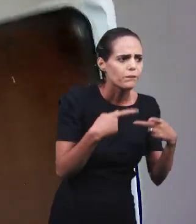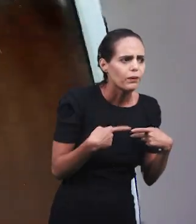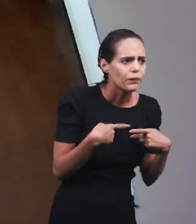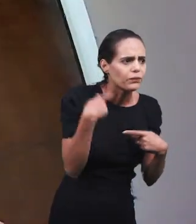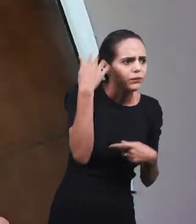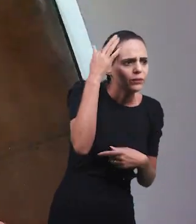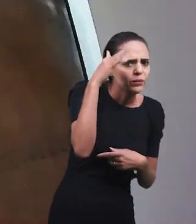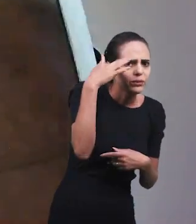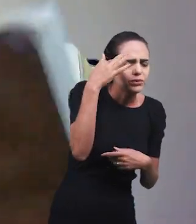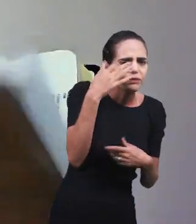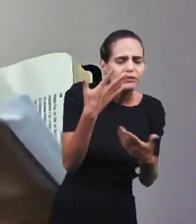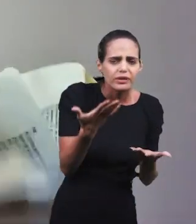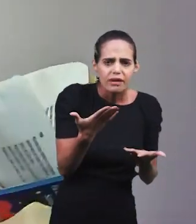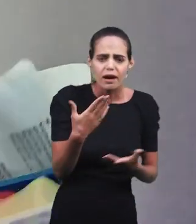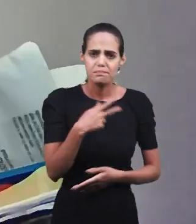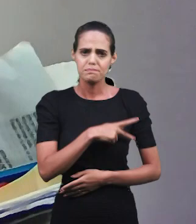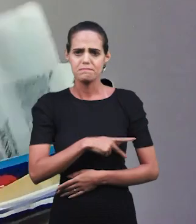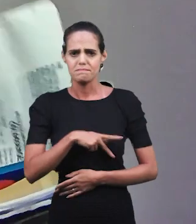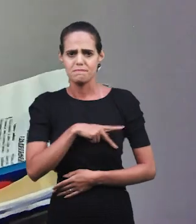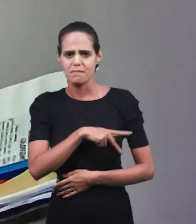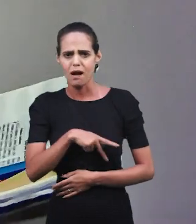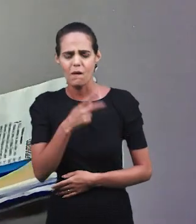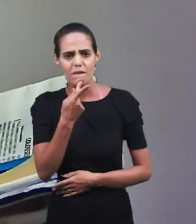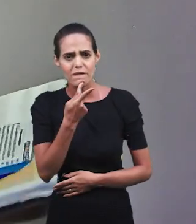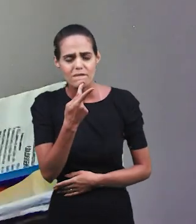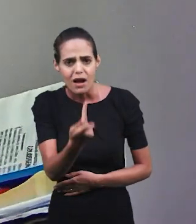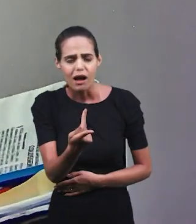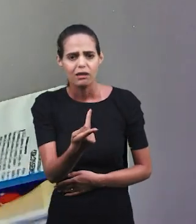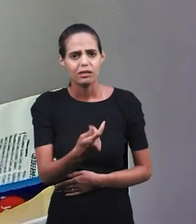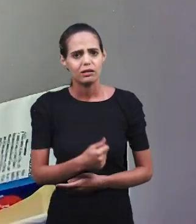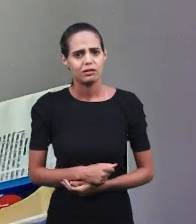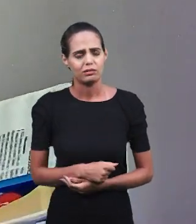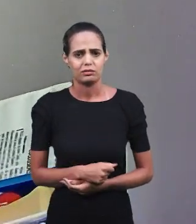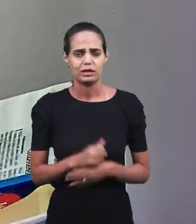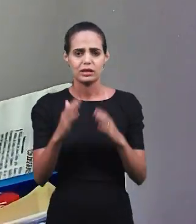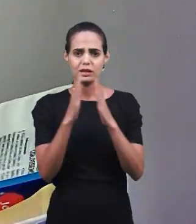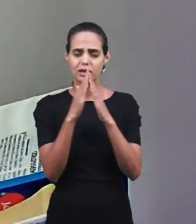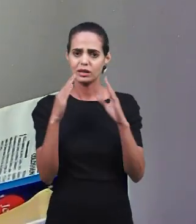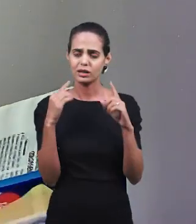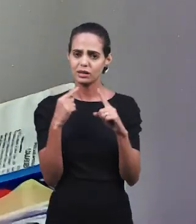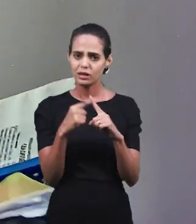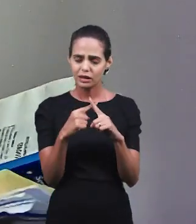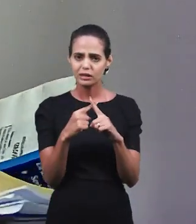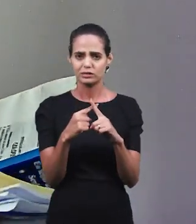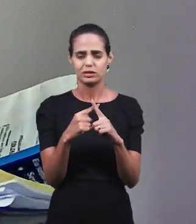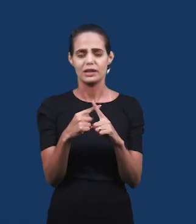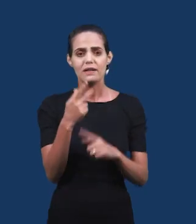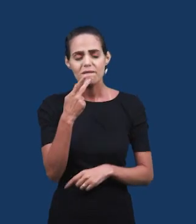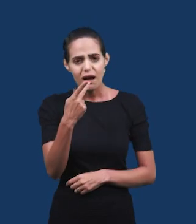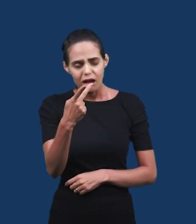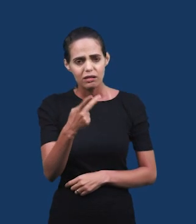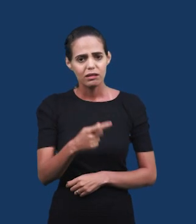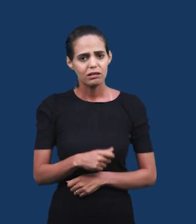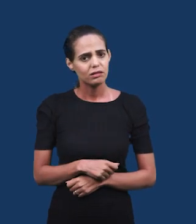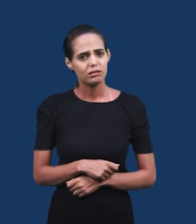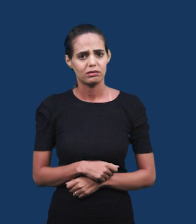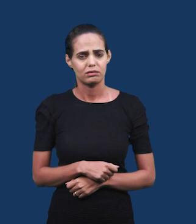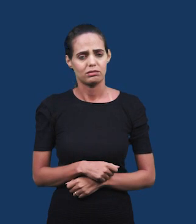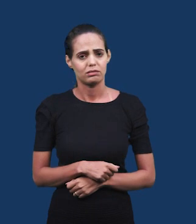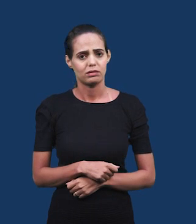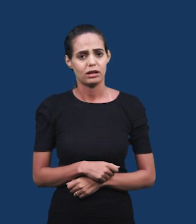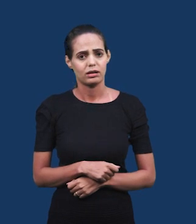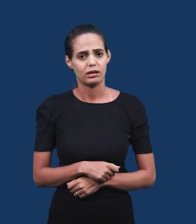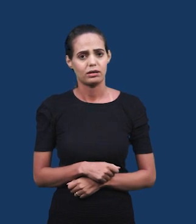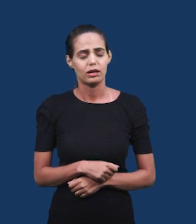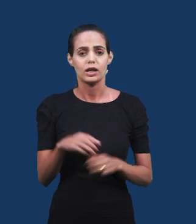que Paulo, interessante, o apóstolo Paulo, ele chama a atenção da igreja de Colosso, no capítulo 2, do verso 8, em